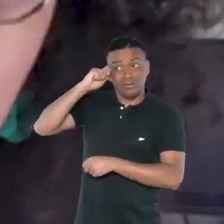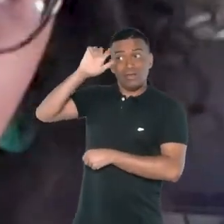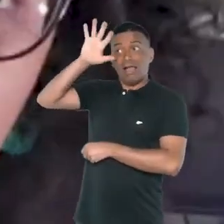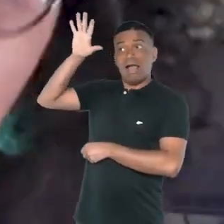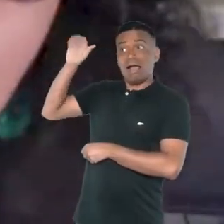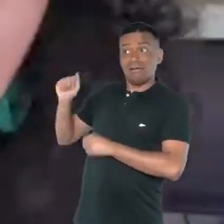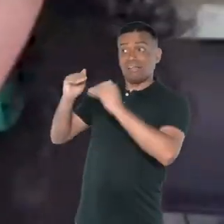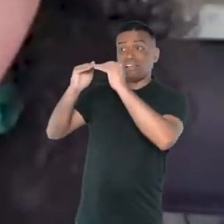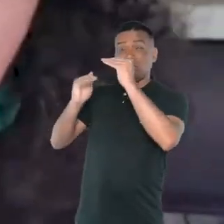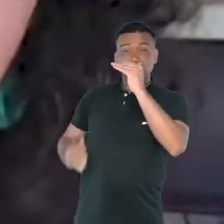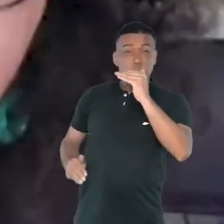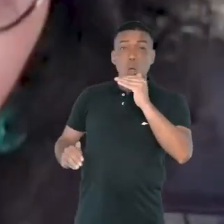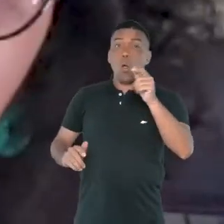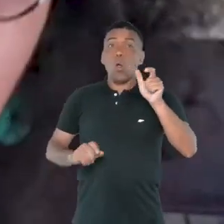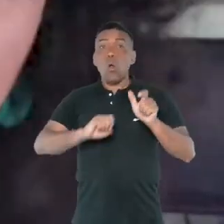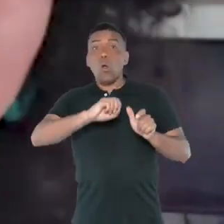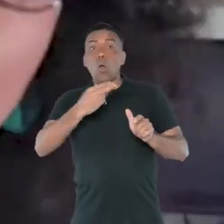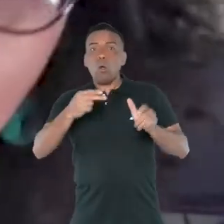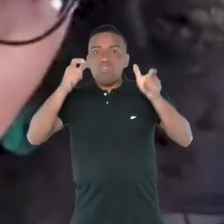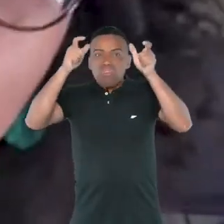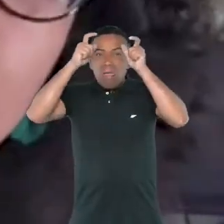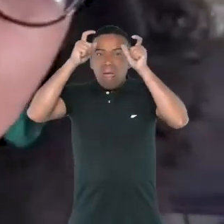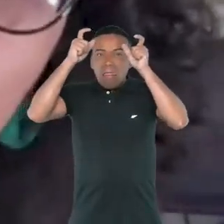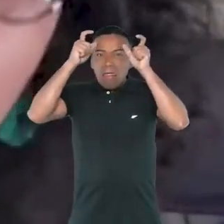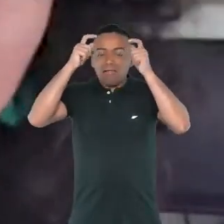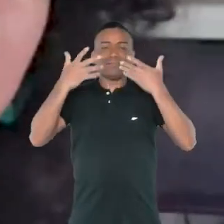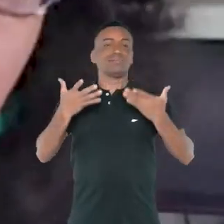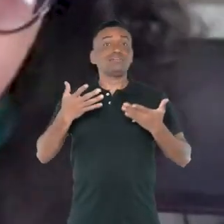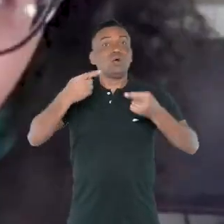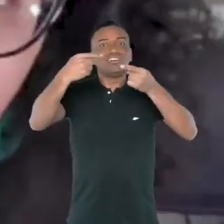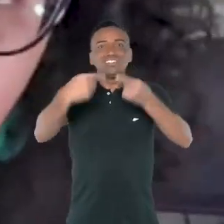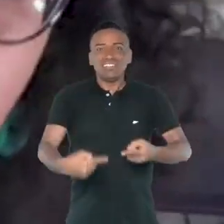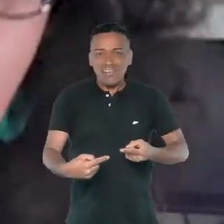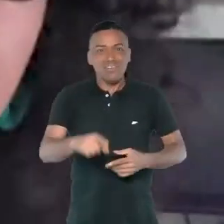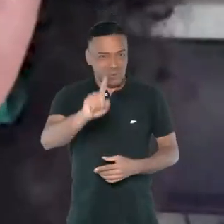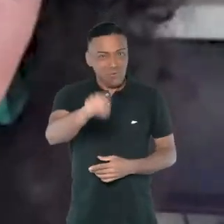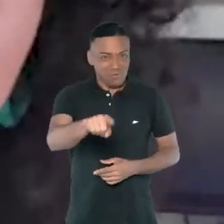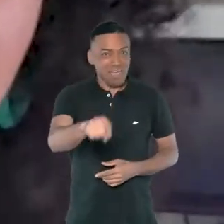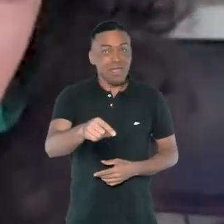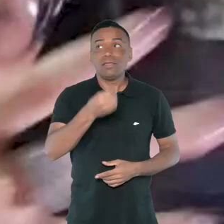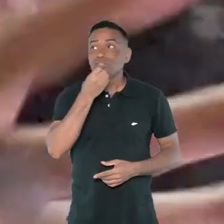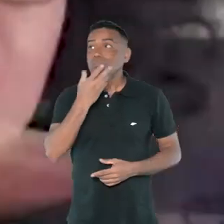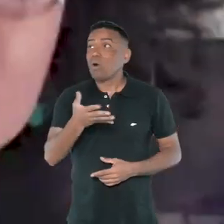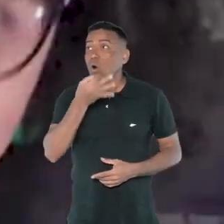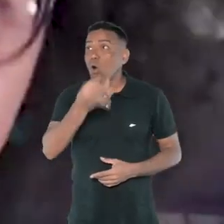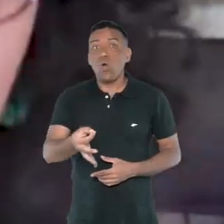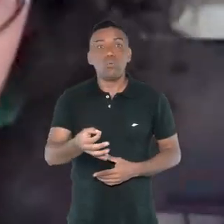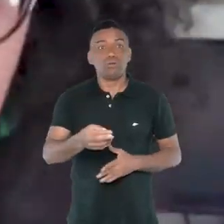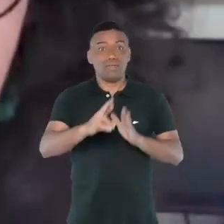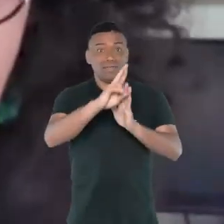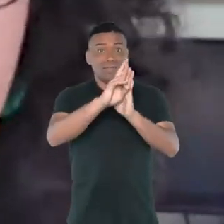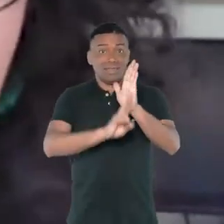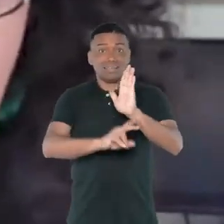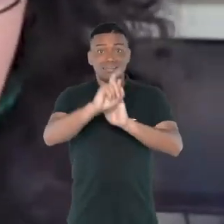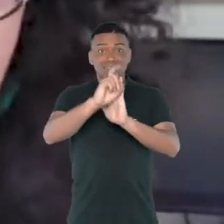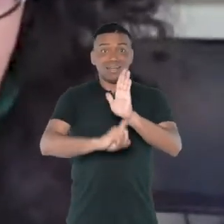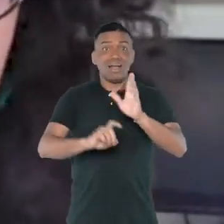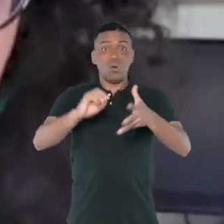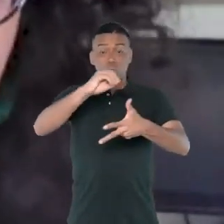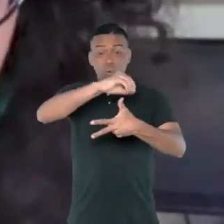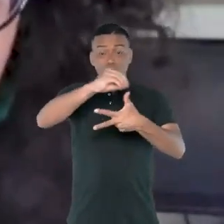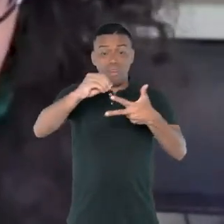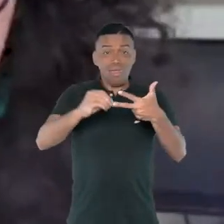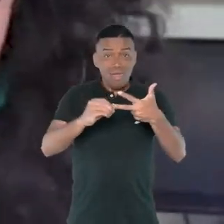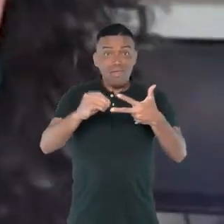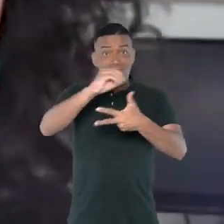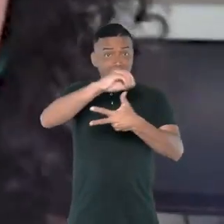construída de aquilo que vem da África, ou é ruim, ou é inferior, ou é do demônio. Então, aí estão os desafios, que eu